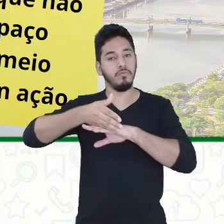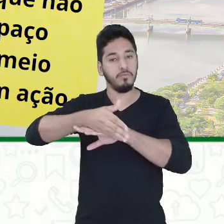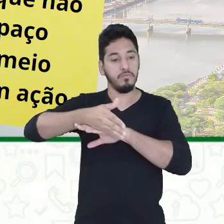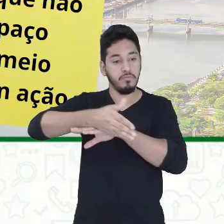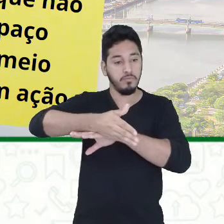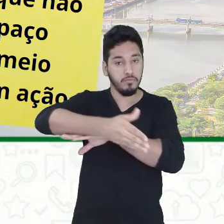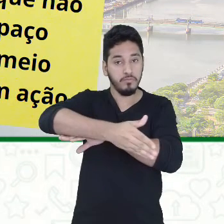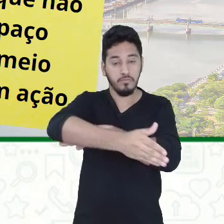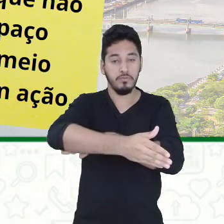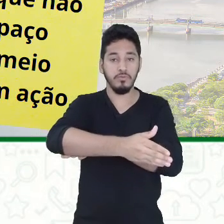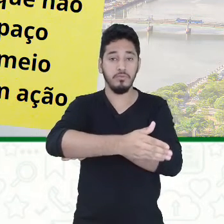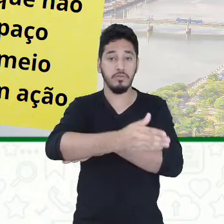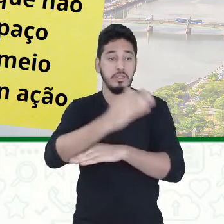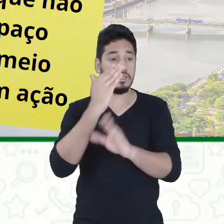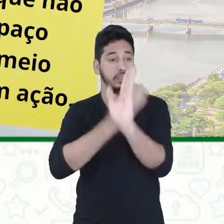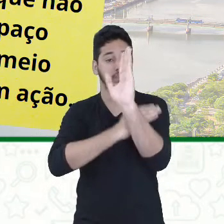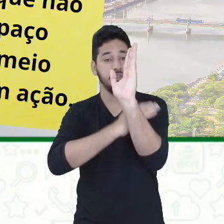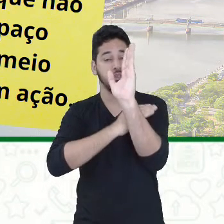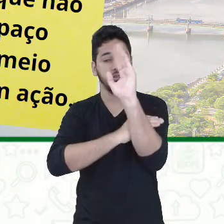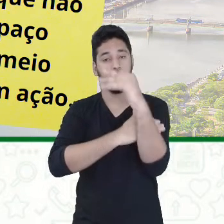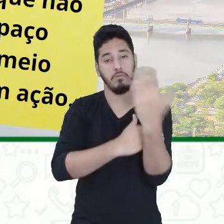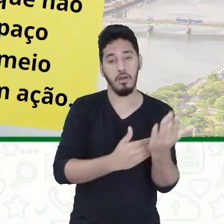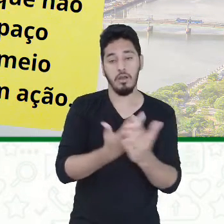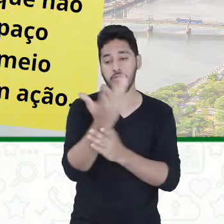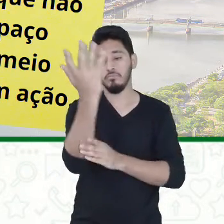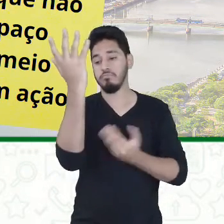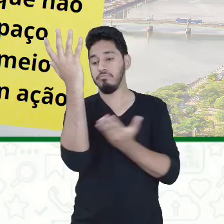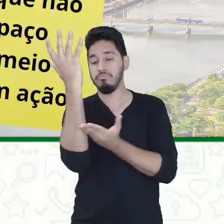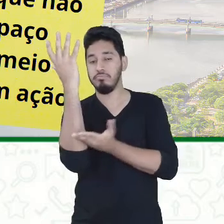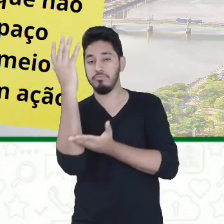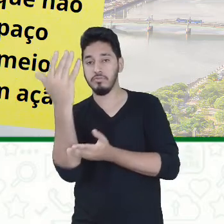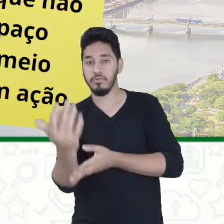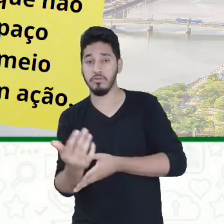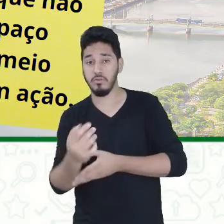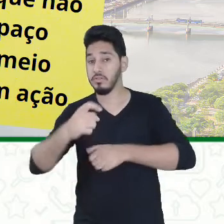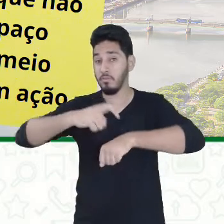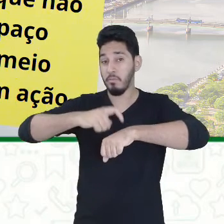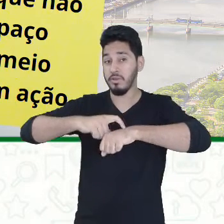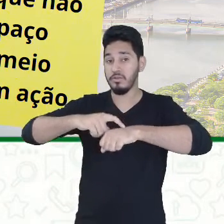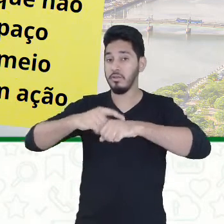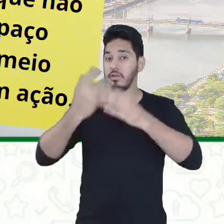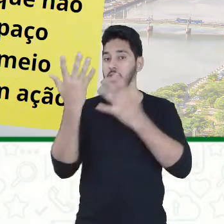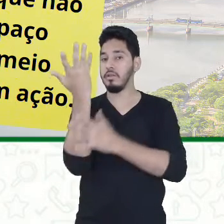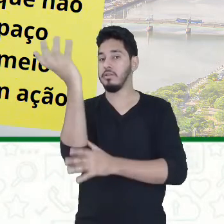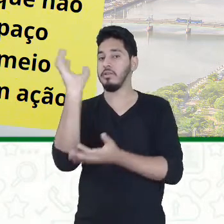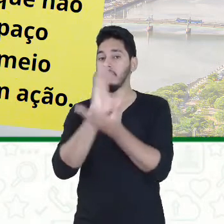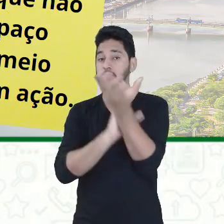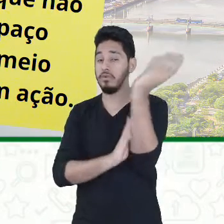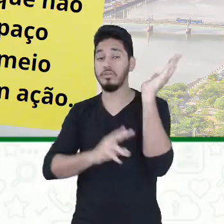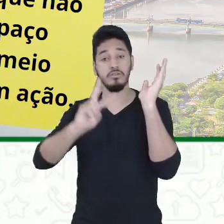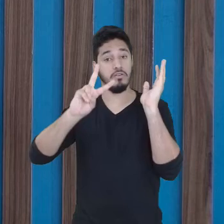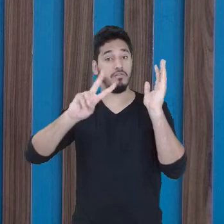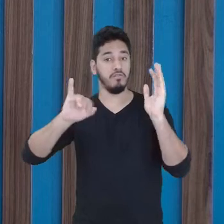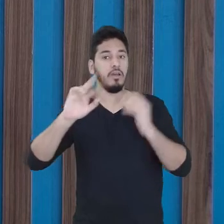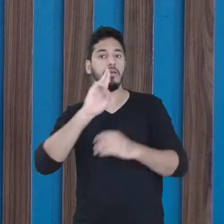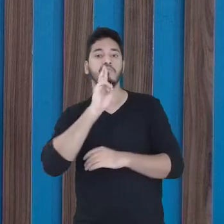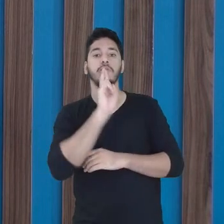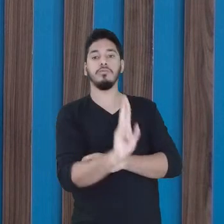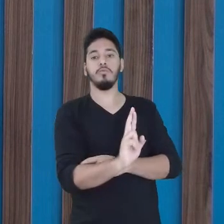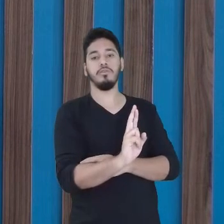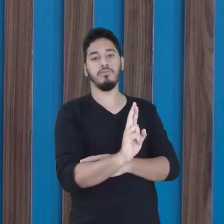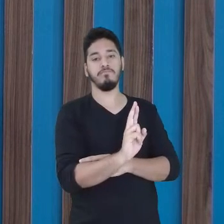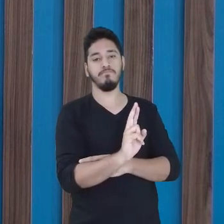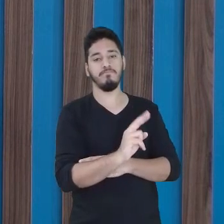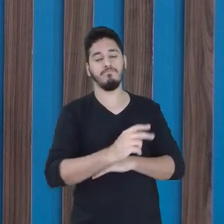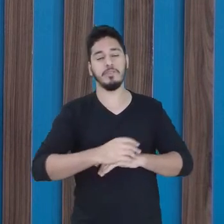natureza. Chega um ponto, chega um momento em que a natureza ela vai cobrar isso, né? É a resposta da natureza, né? Sim.